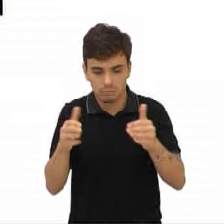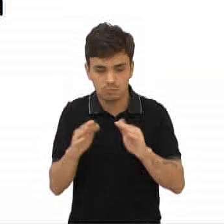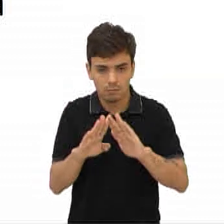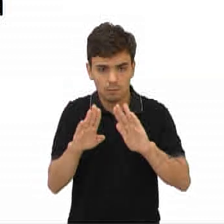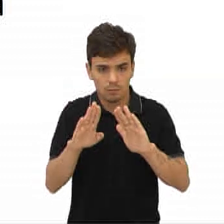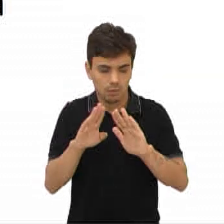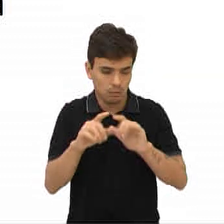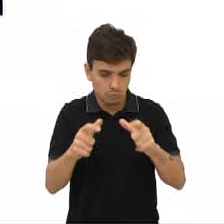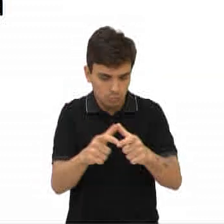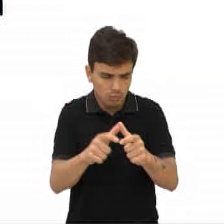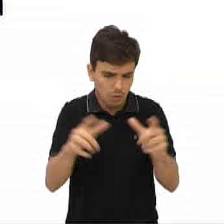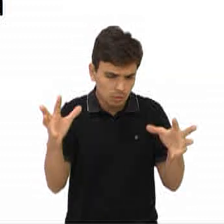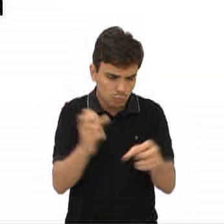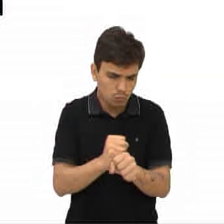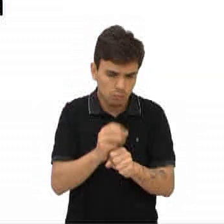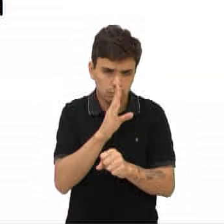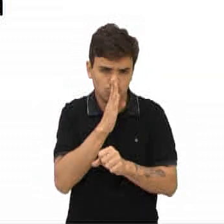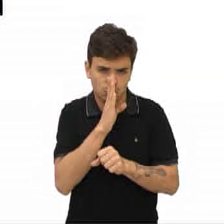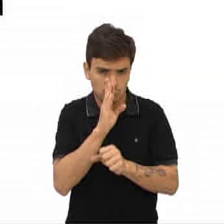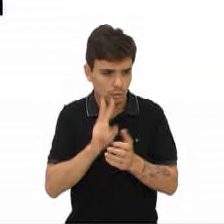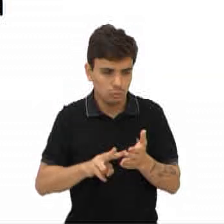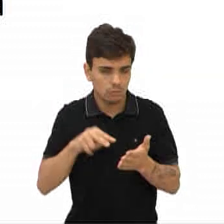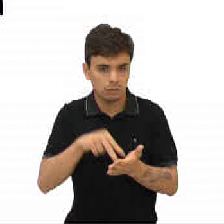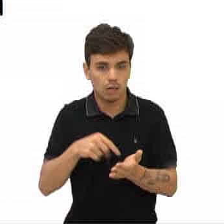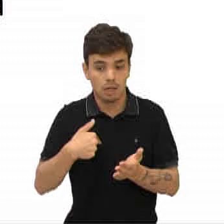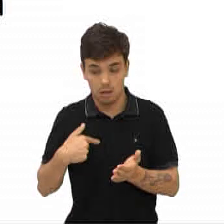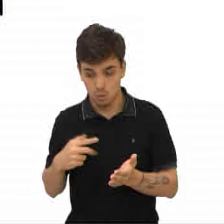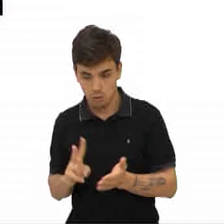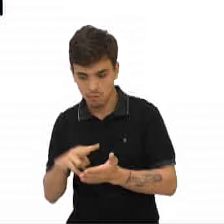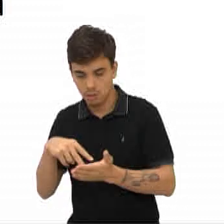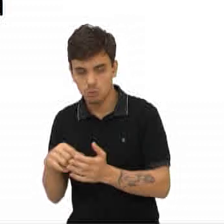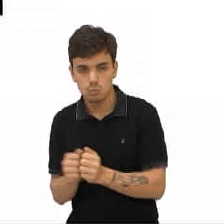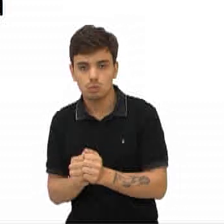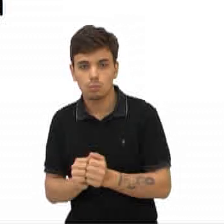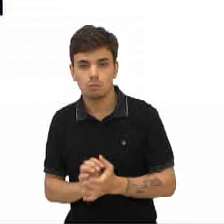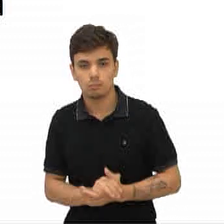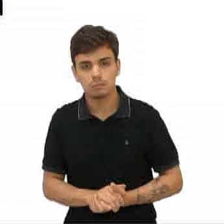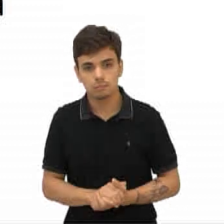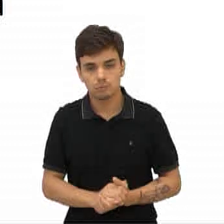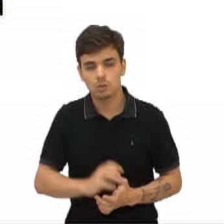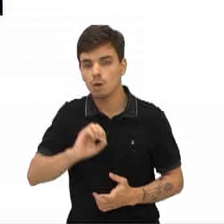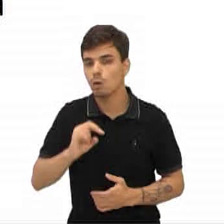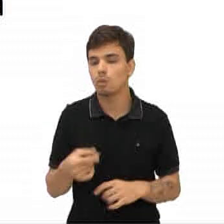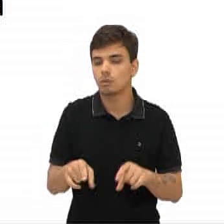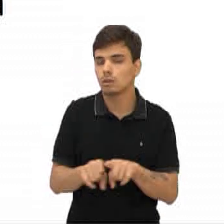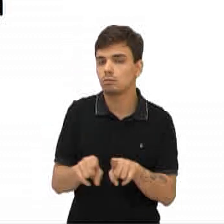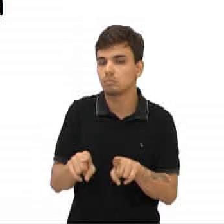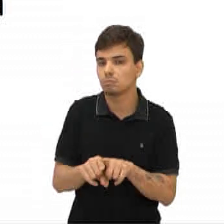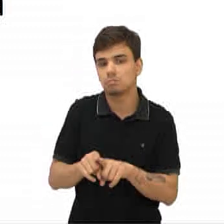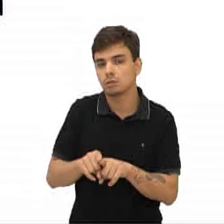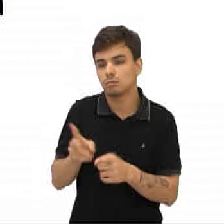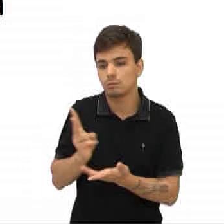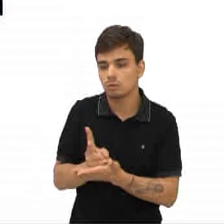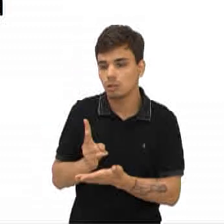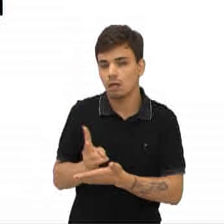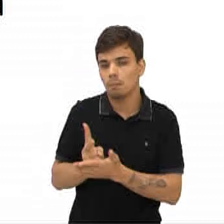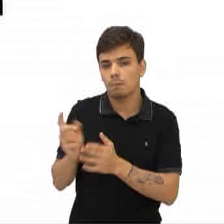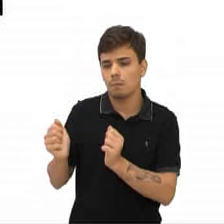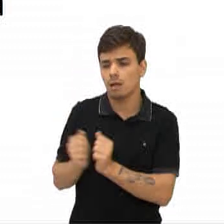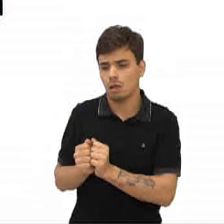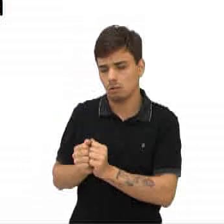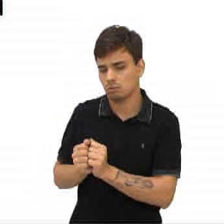e no silêncio não se levantaria mais quando eu me levantasse, que não ficaria o tempo todo perto de